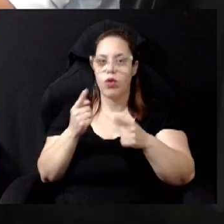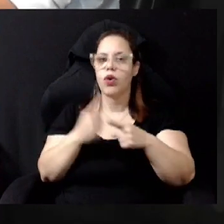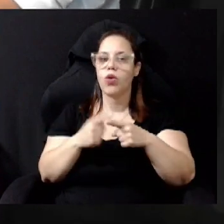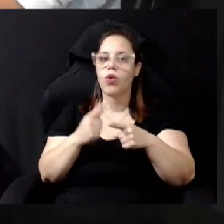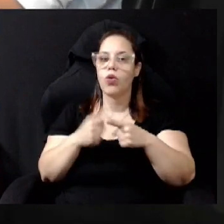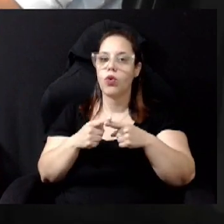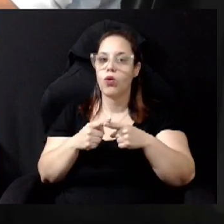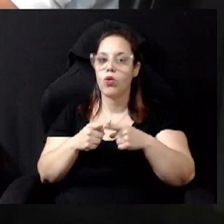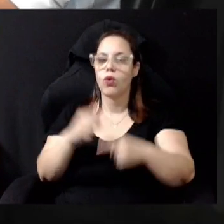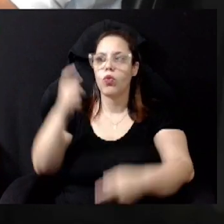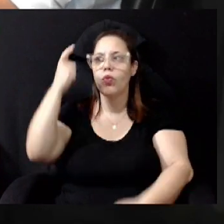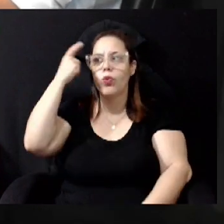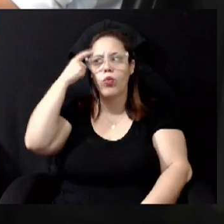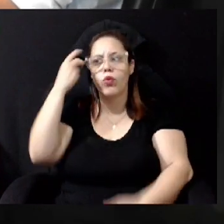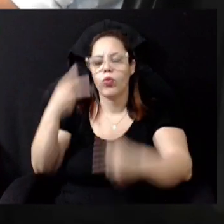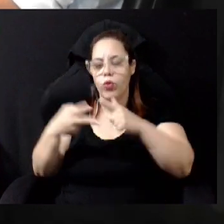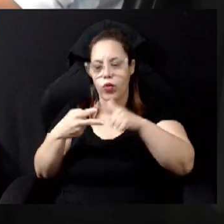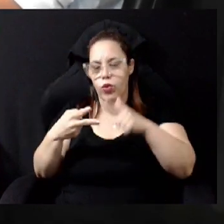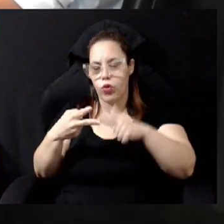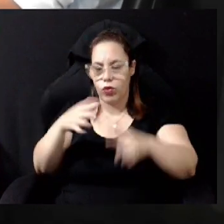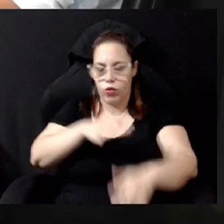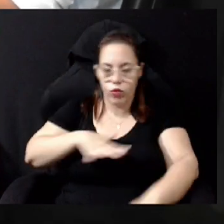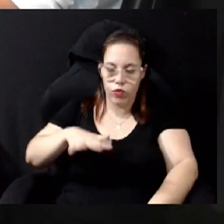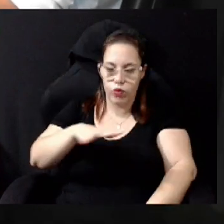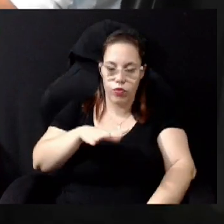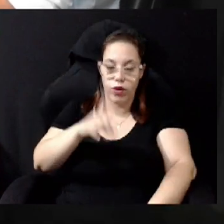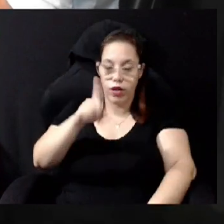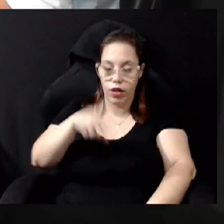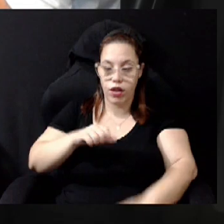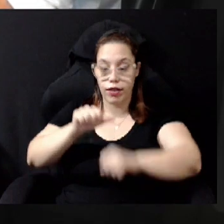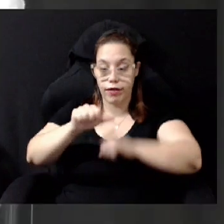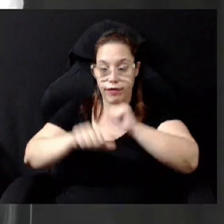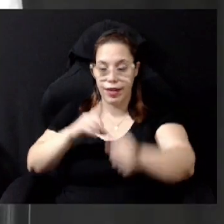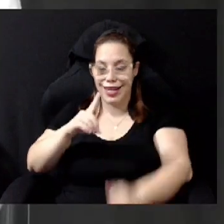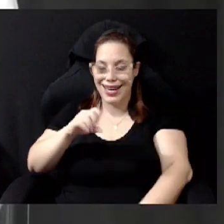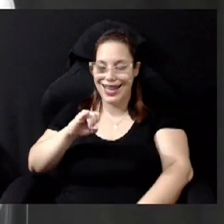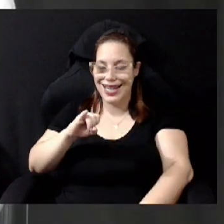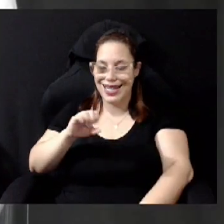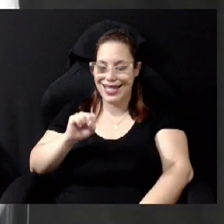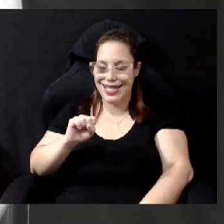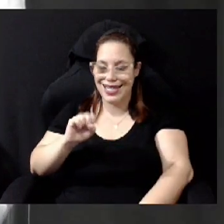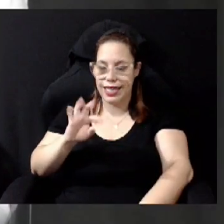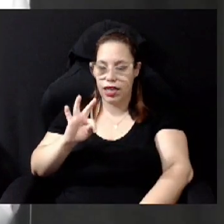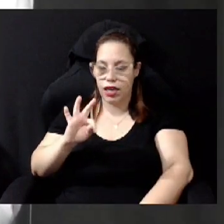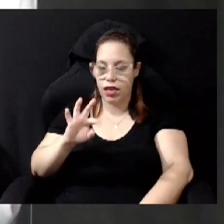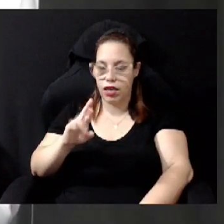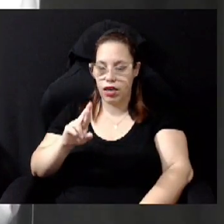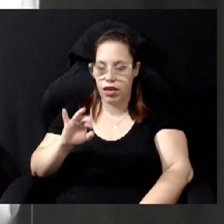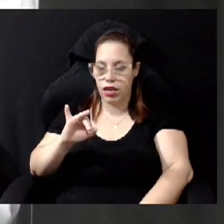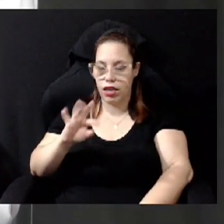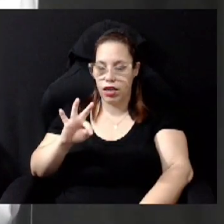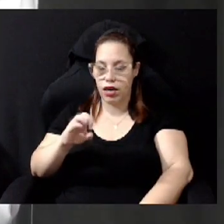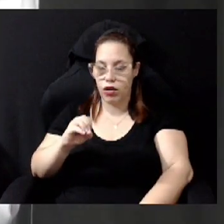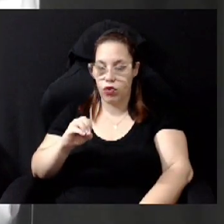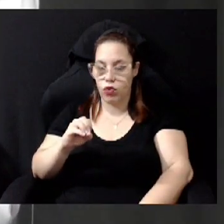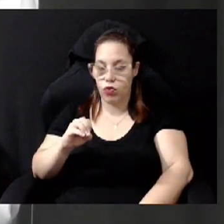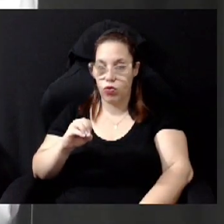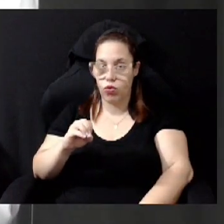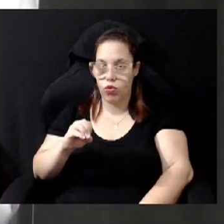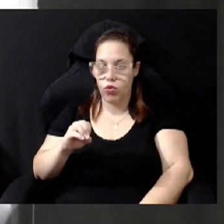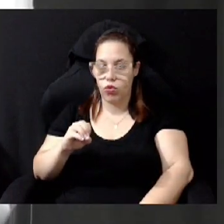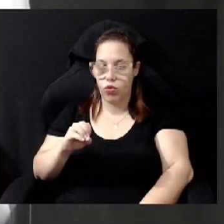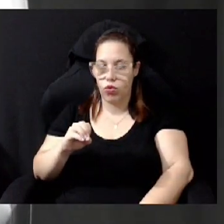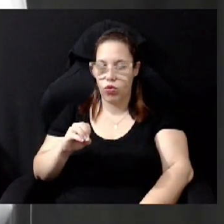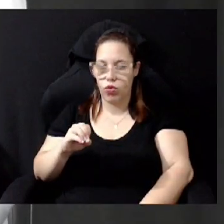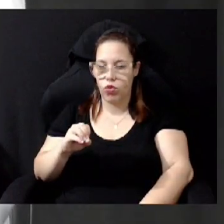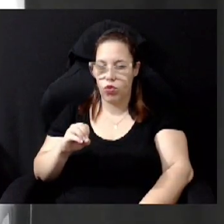nessas duas regiões serem transformadas em distritos? O tamanho, né? Porque são quase, nas nossas contas que nós